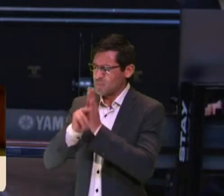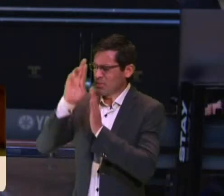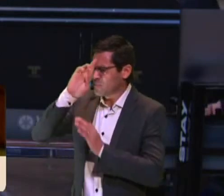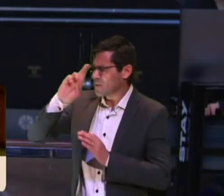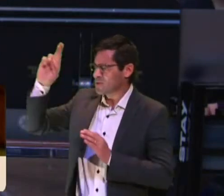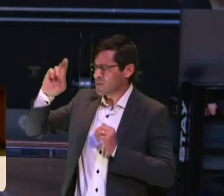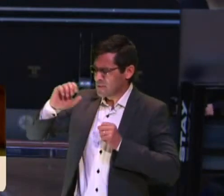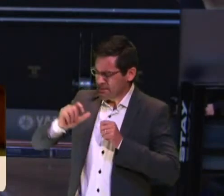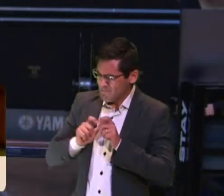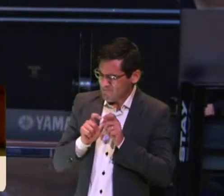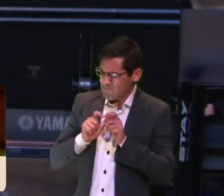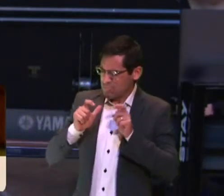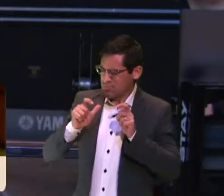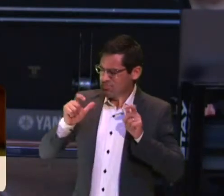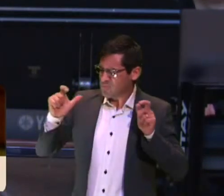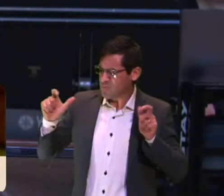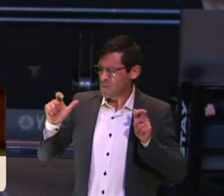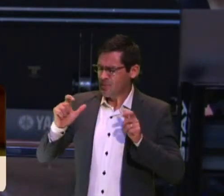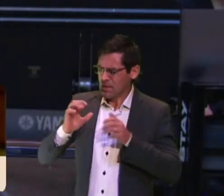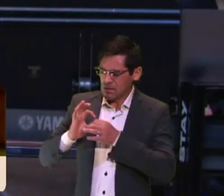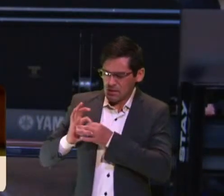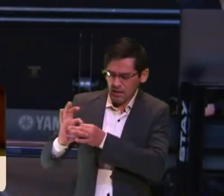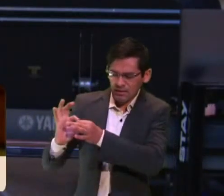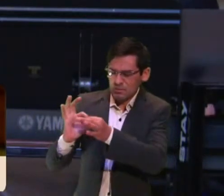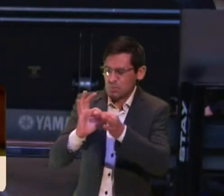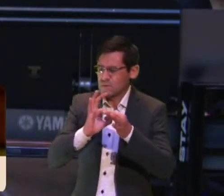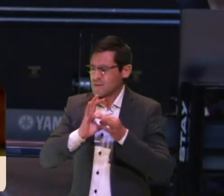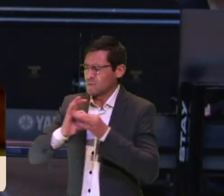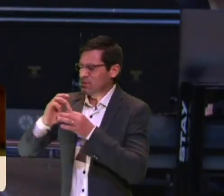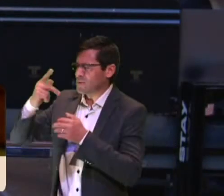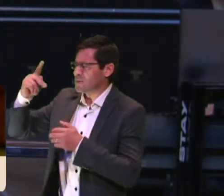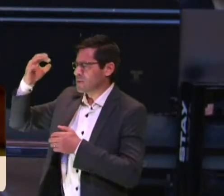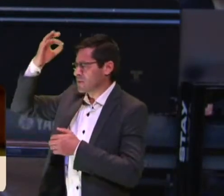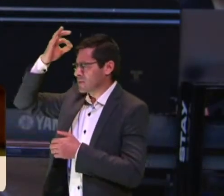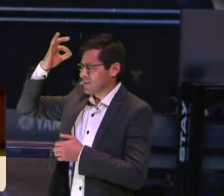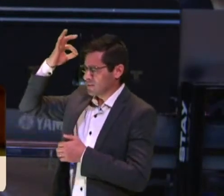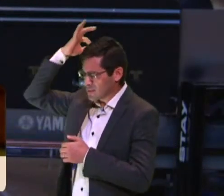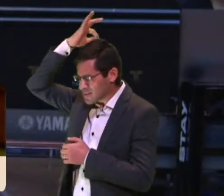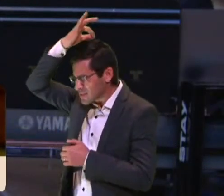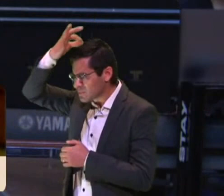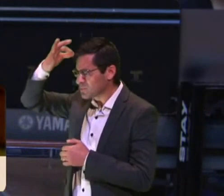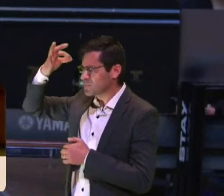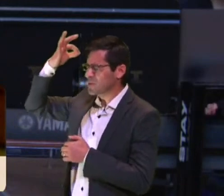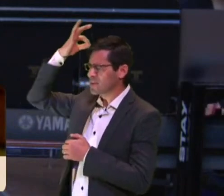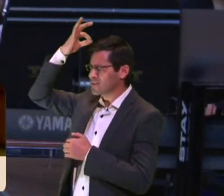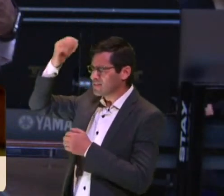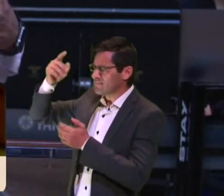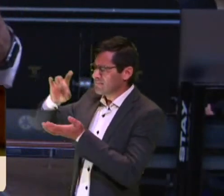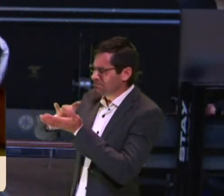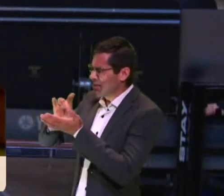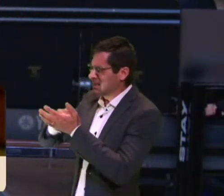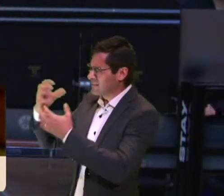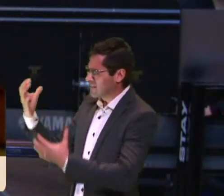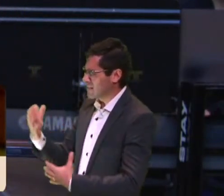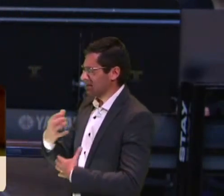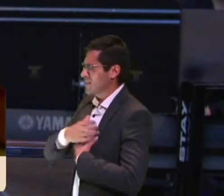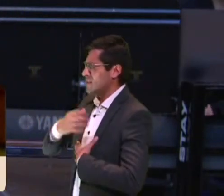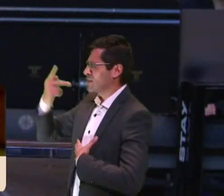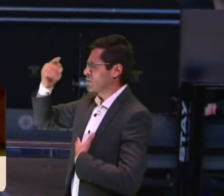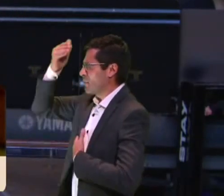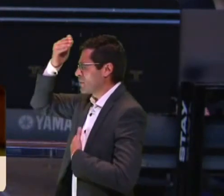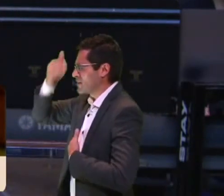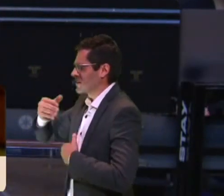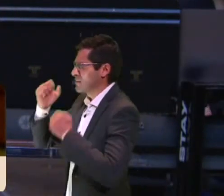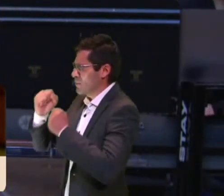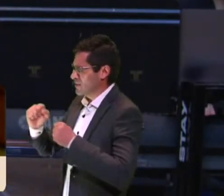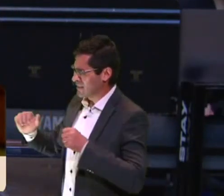corações. Que a comunhão com o Teu Espírito, sim, Pai, a simples manifestação da Tua presença possa